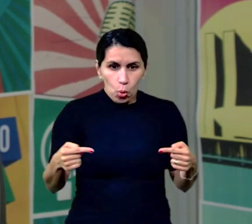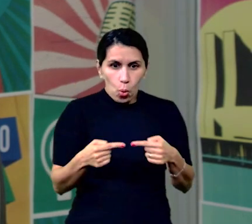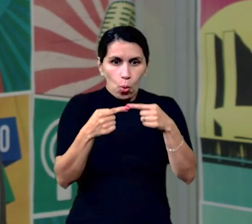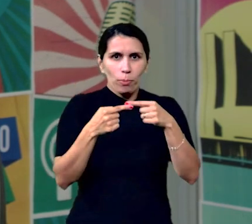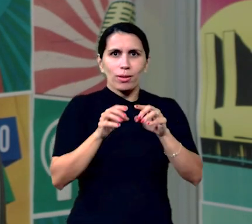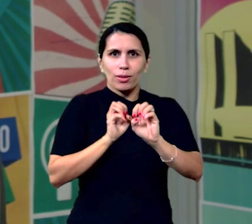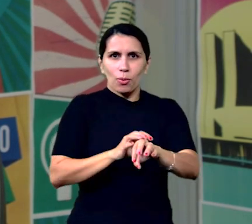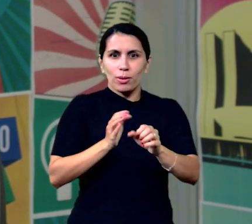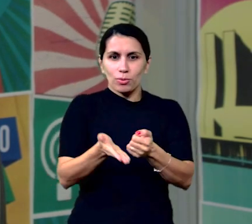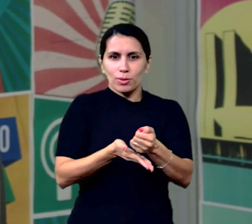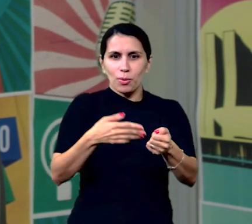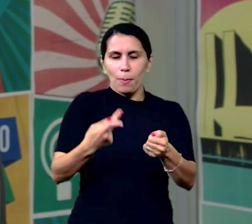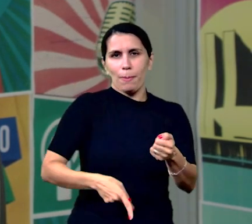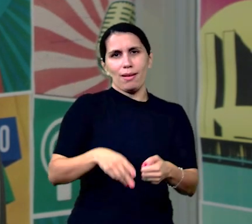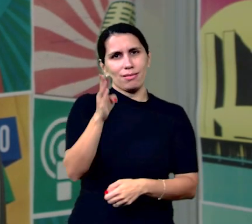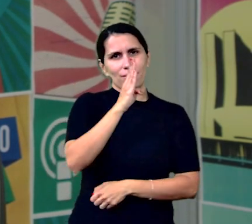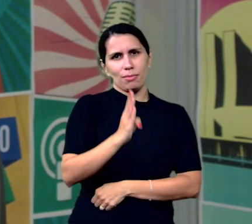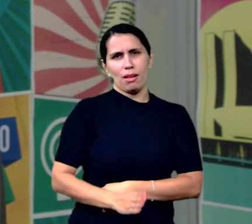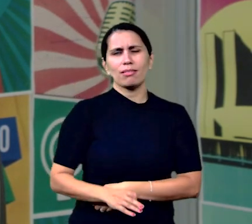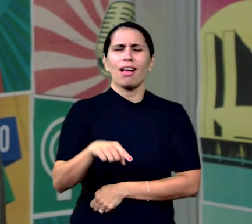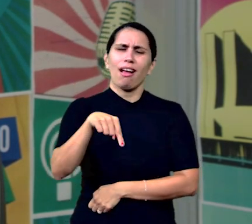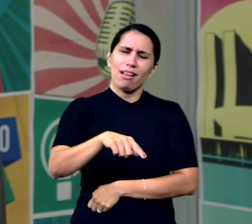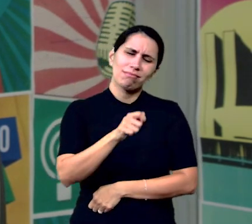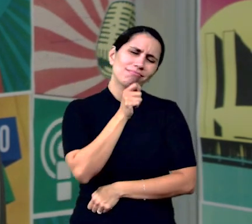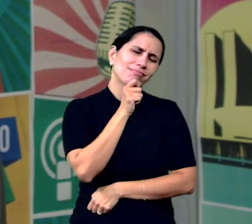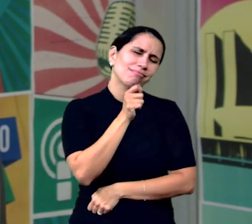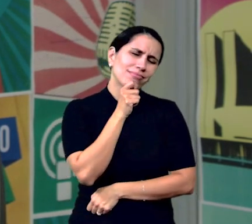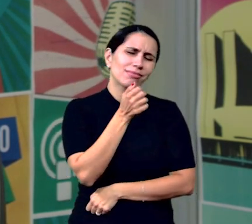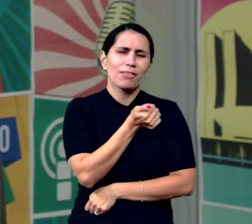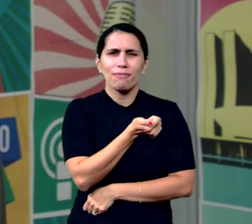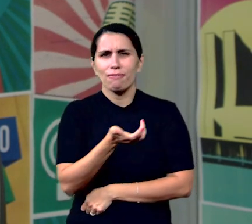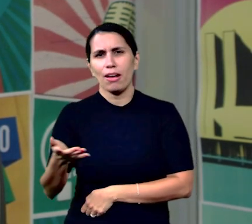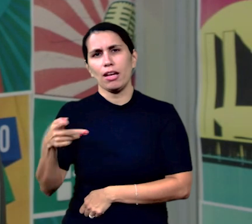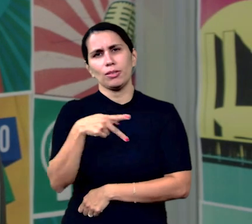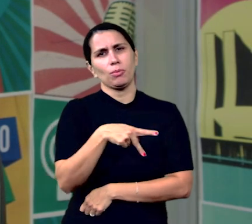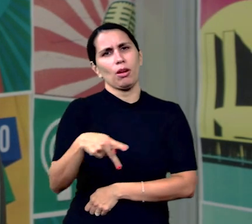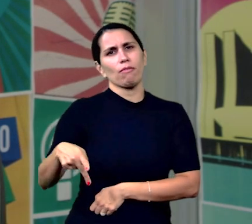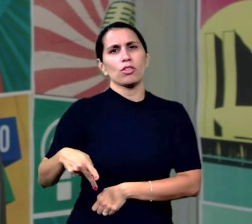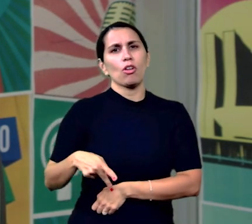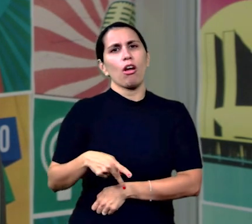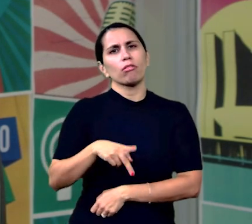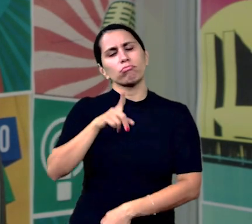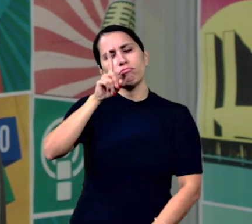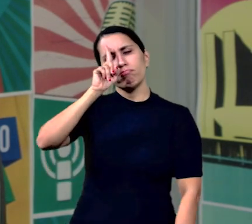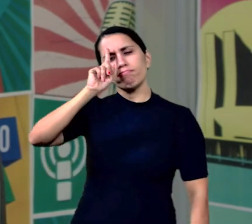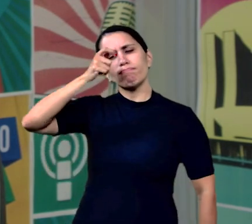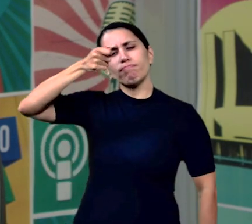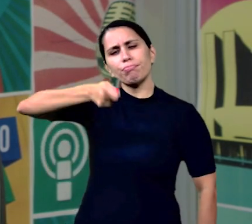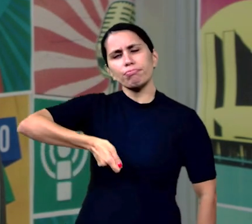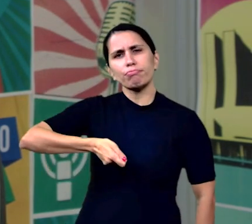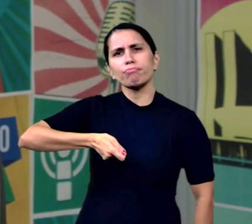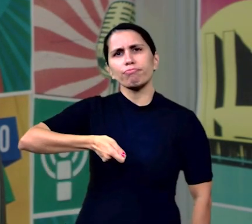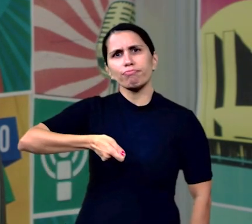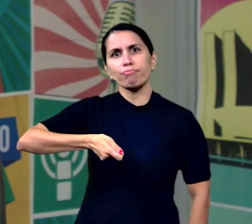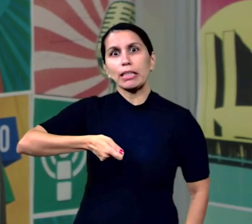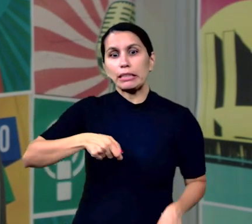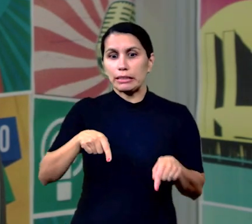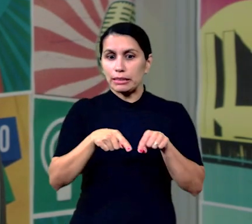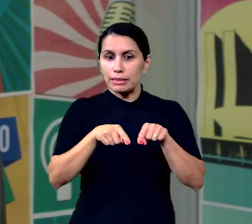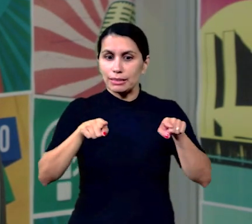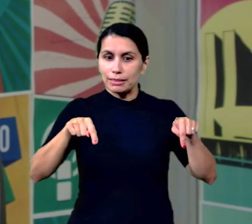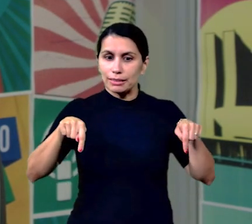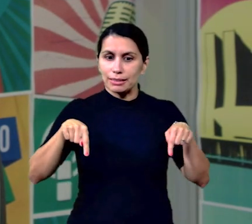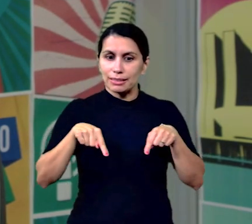ser. Nós temos ainda, né, muitos casos, né, de docentes que pregam a sua religião, dentro